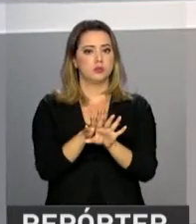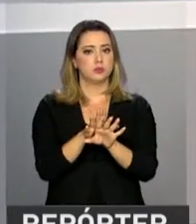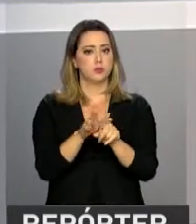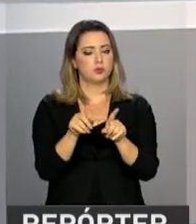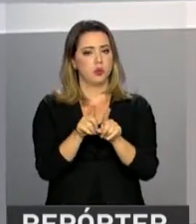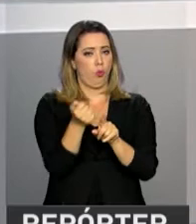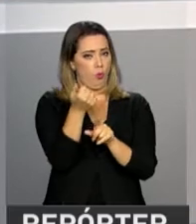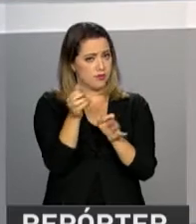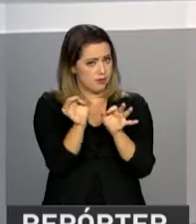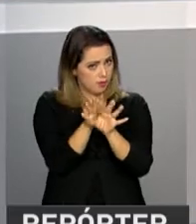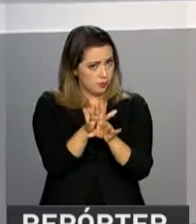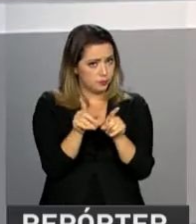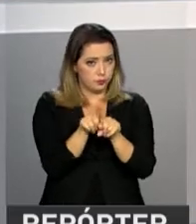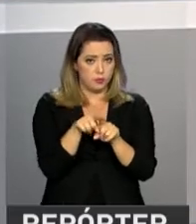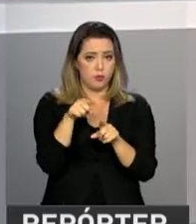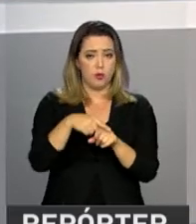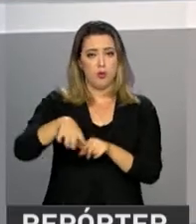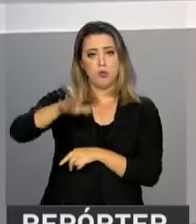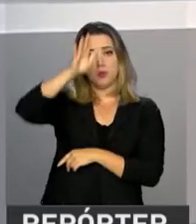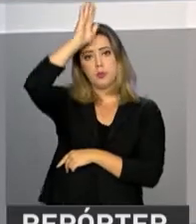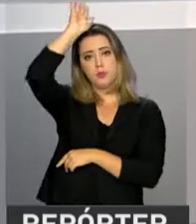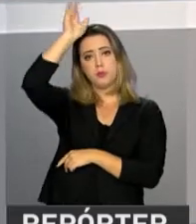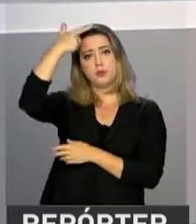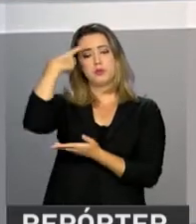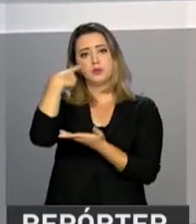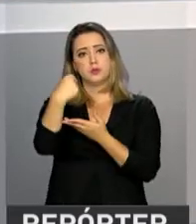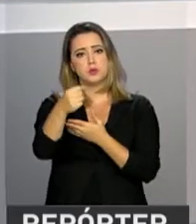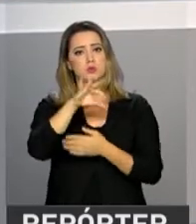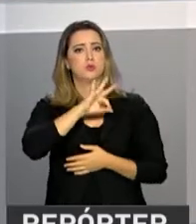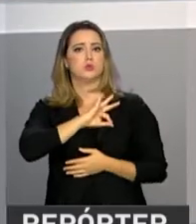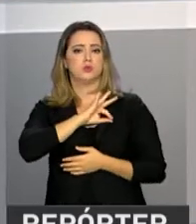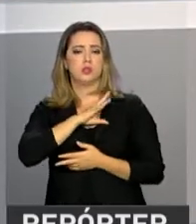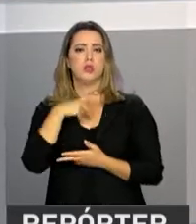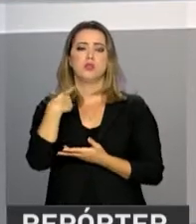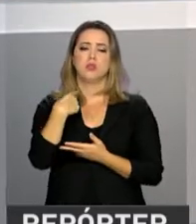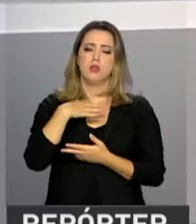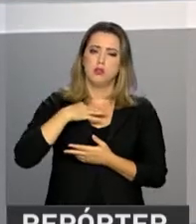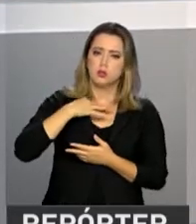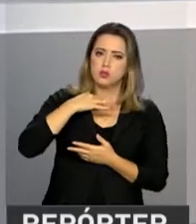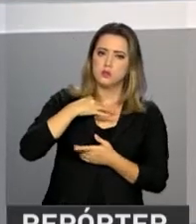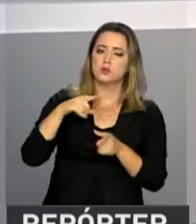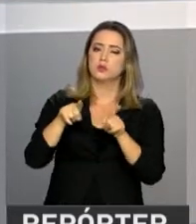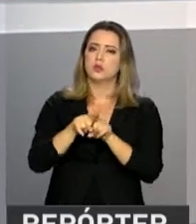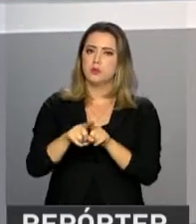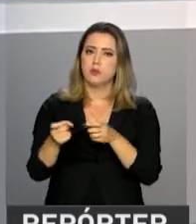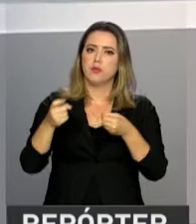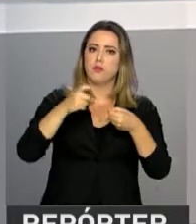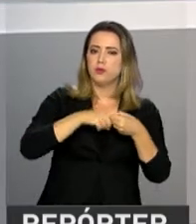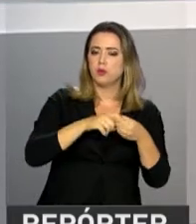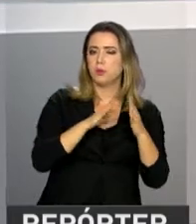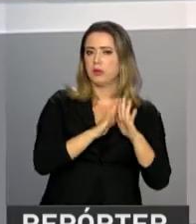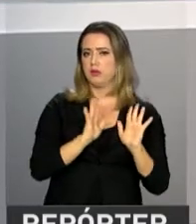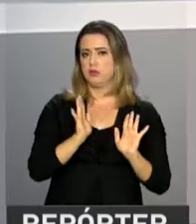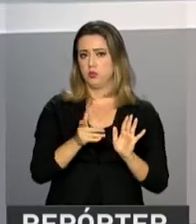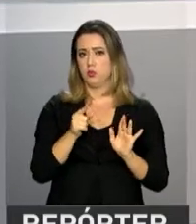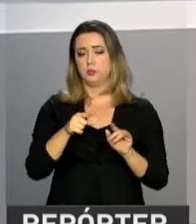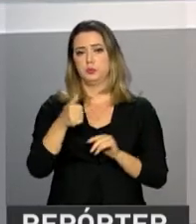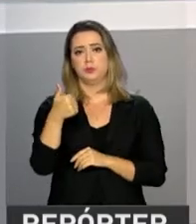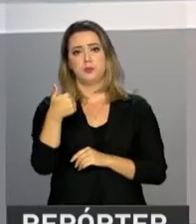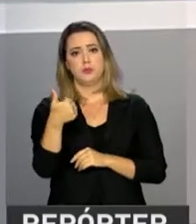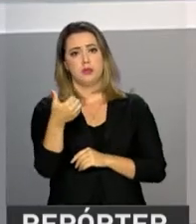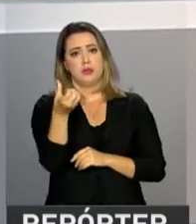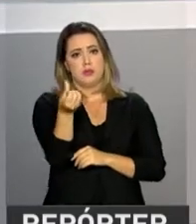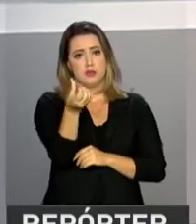brigadistas militares e voluntários começam a deixar a região segundo o cm bill cerca de 66 mil hectares da